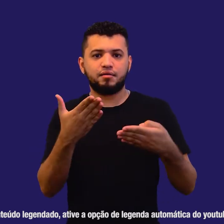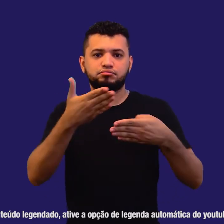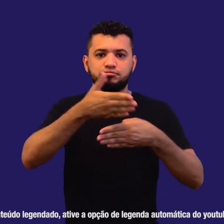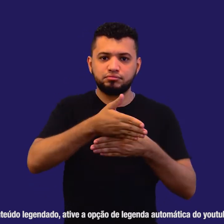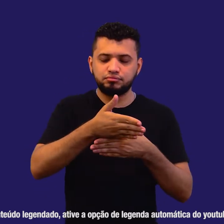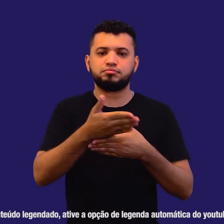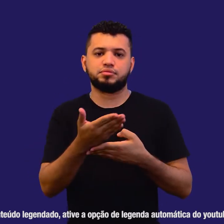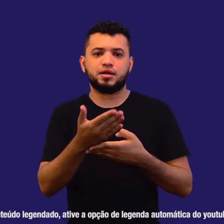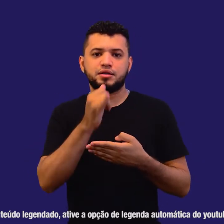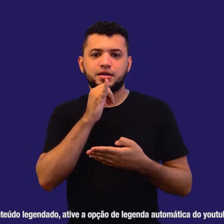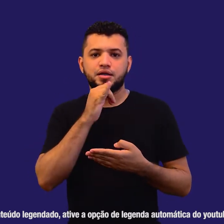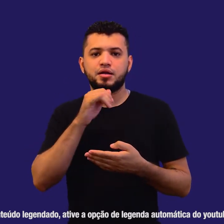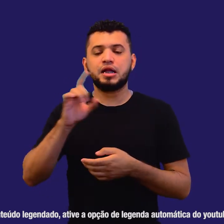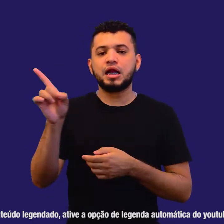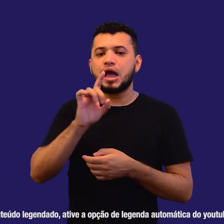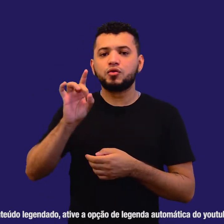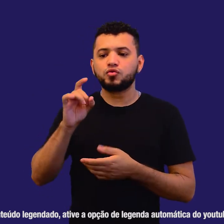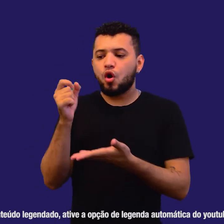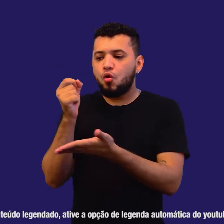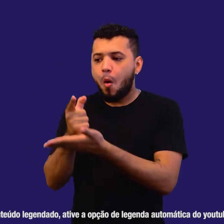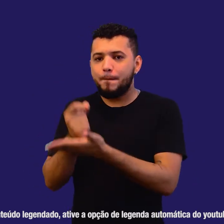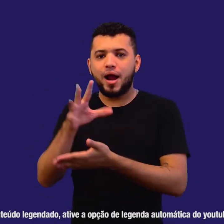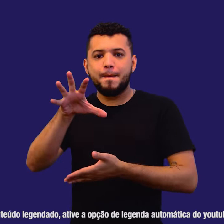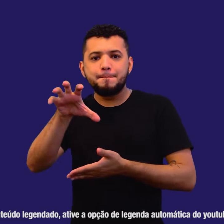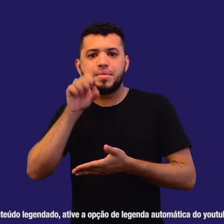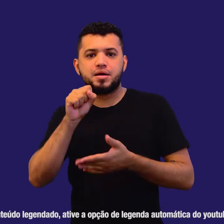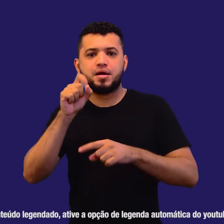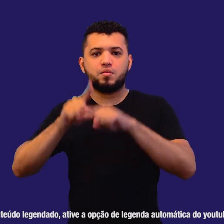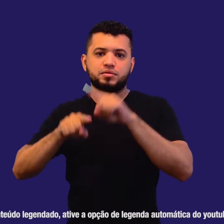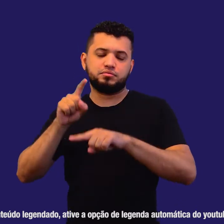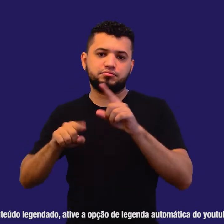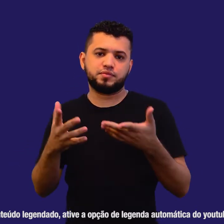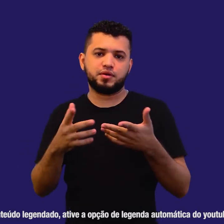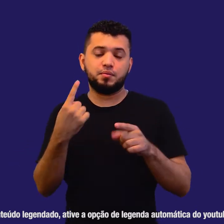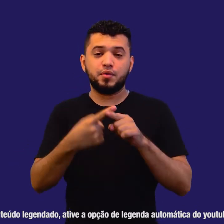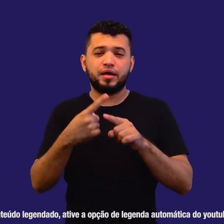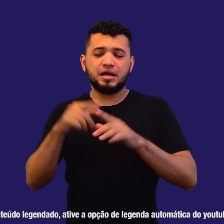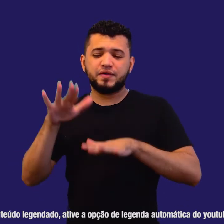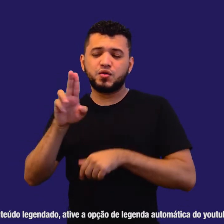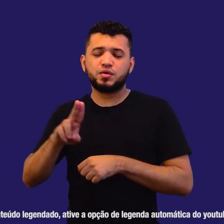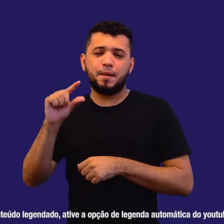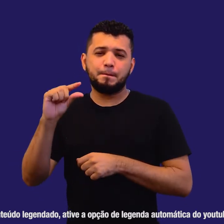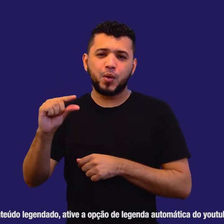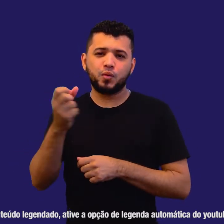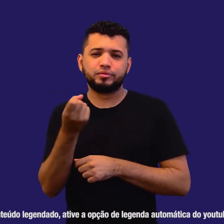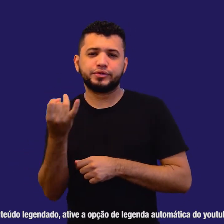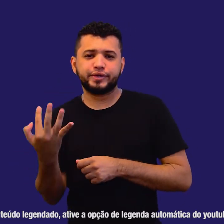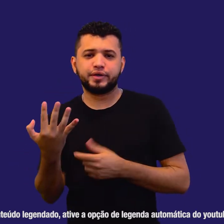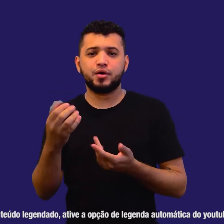não necessariamente em adquirir, ter a posse desses bens, principalmente aqueles que a gente usa pouco, eventualmente, ou até